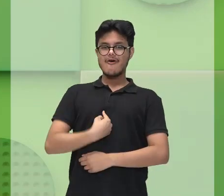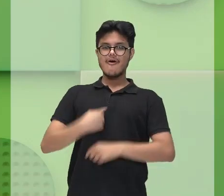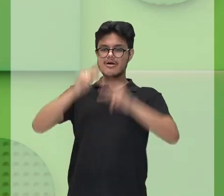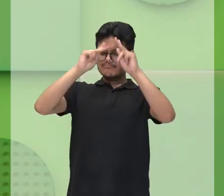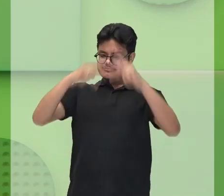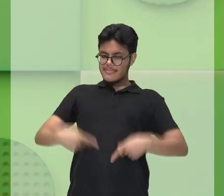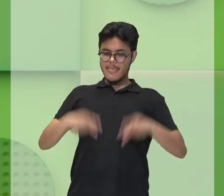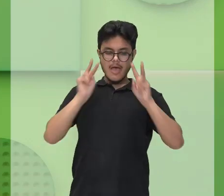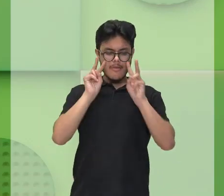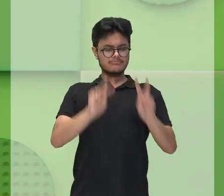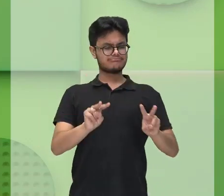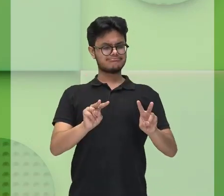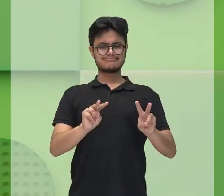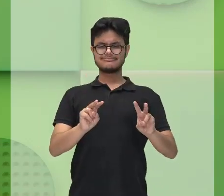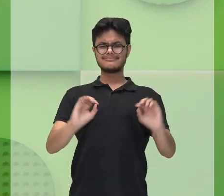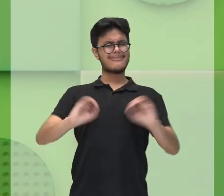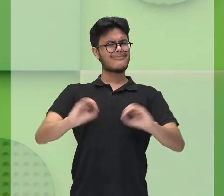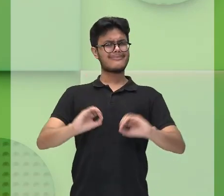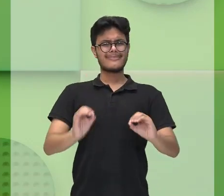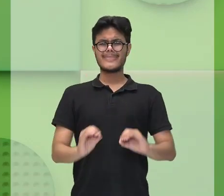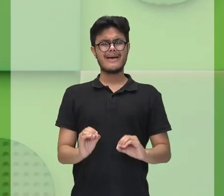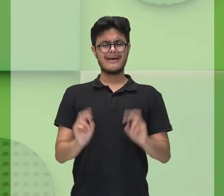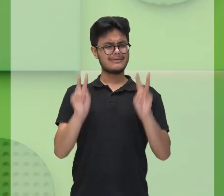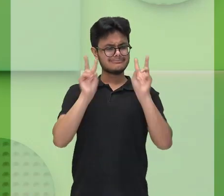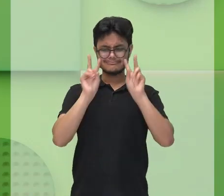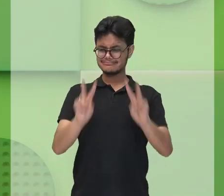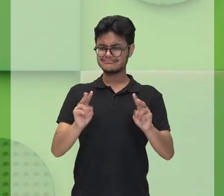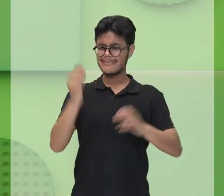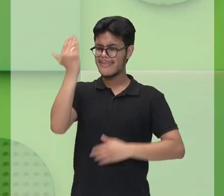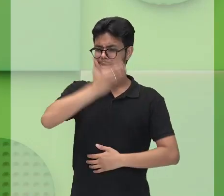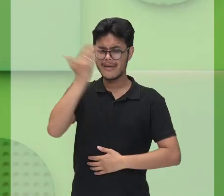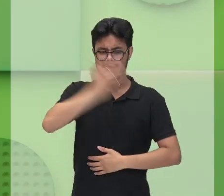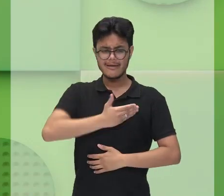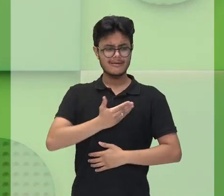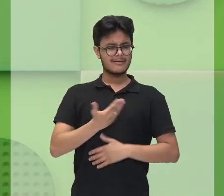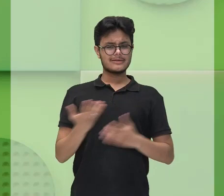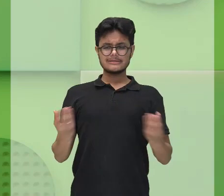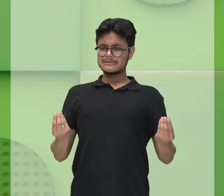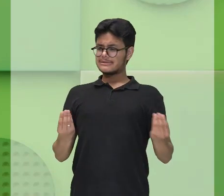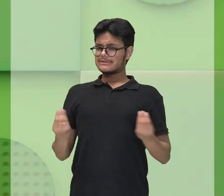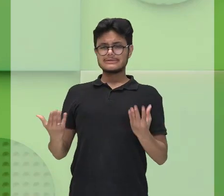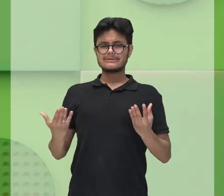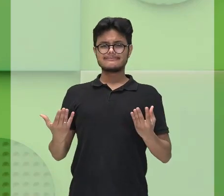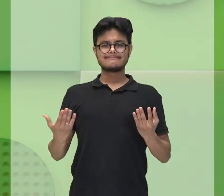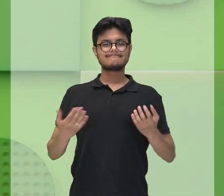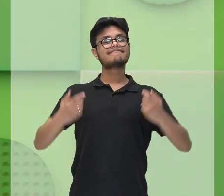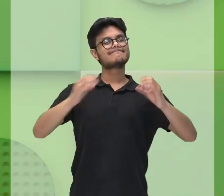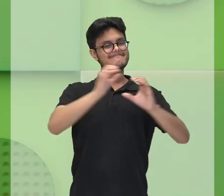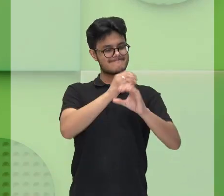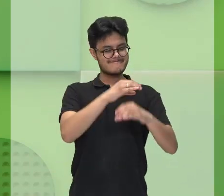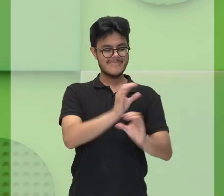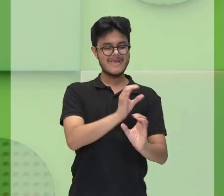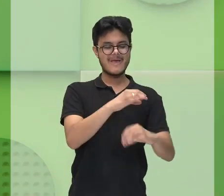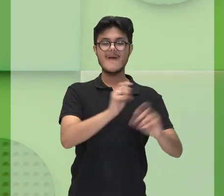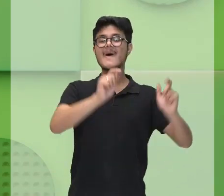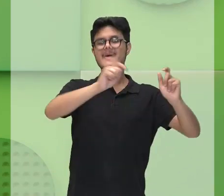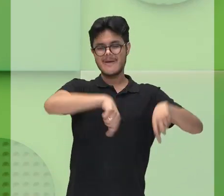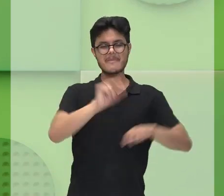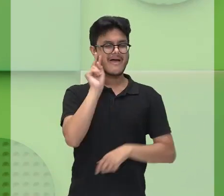não conseguimos ver esses micro-organismos, somente em microscópio, tá?